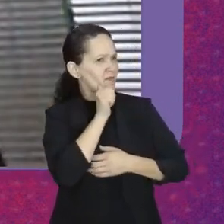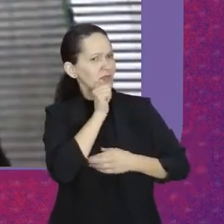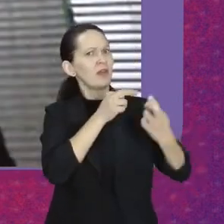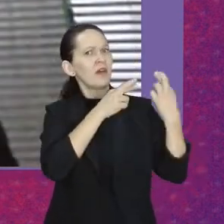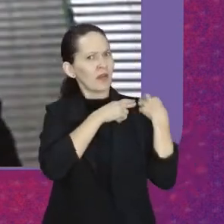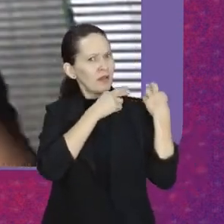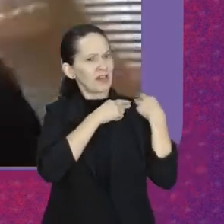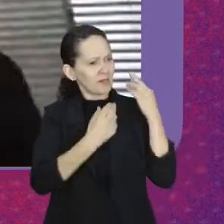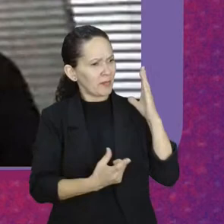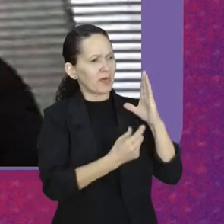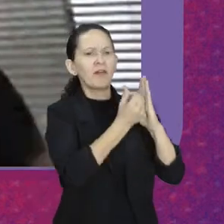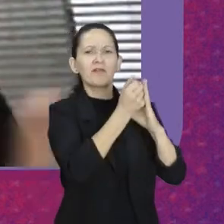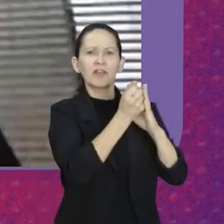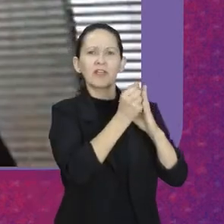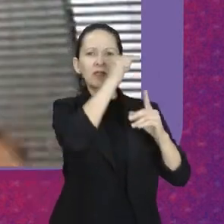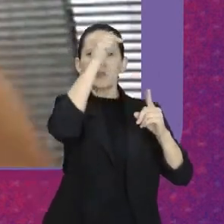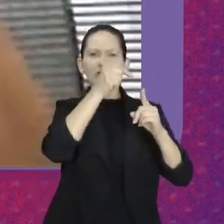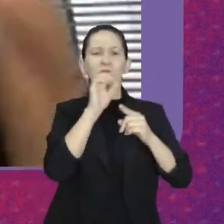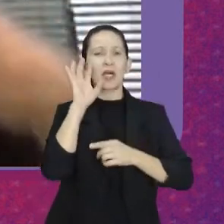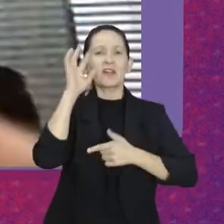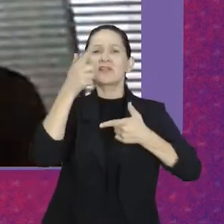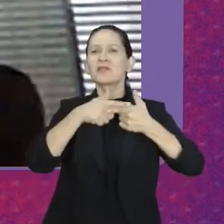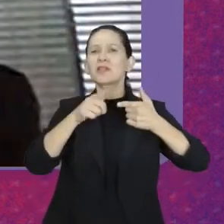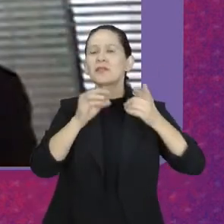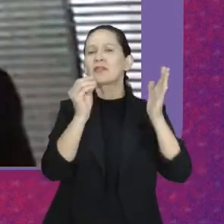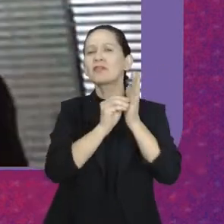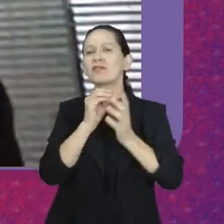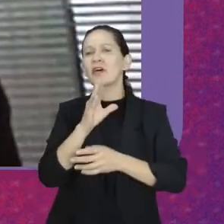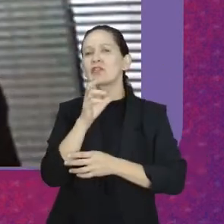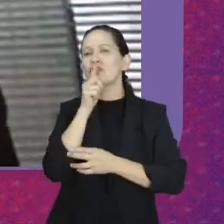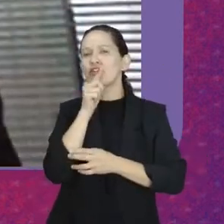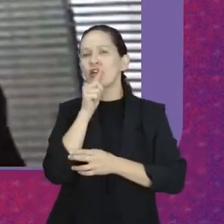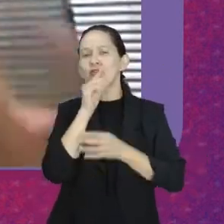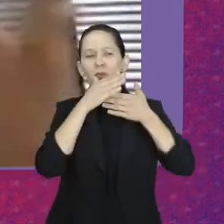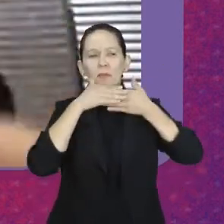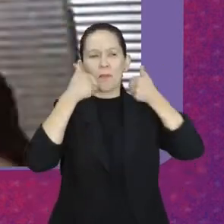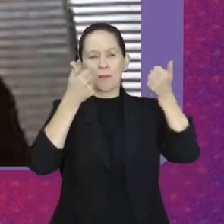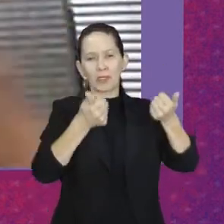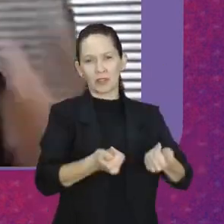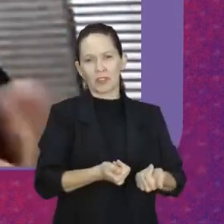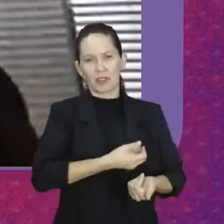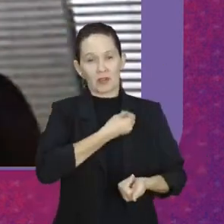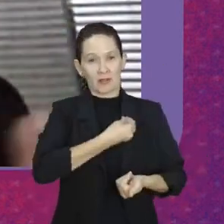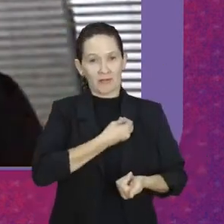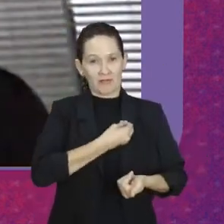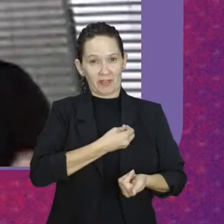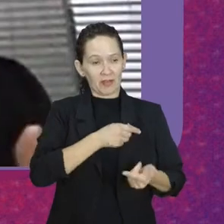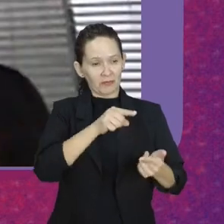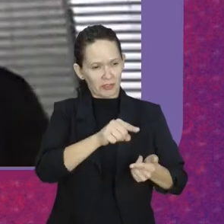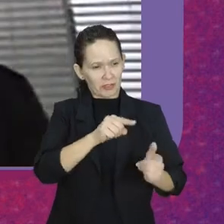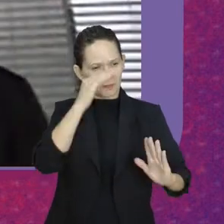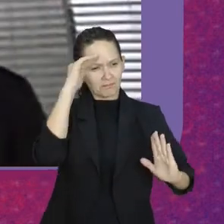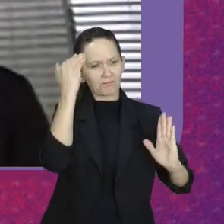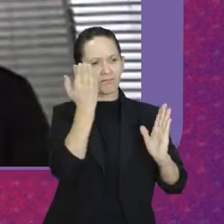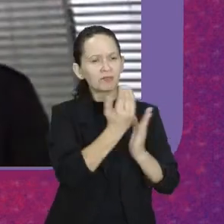recursos voltados, né, para essa melhoria da qualidade de vida, né? Então, o reconhecimento da mulher como